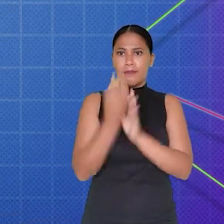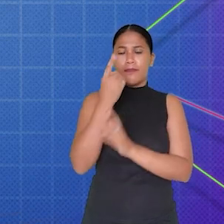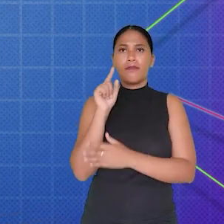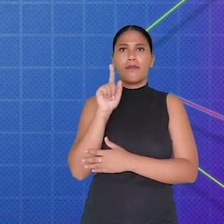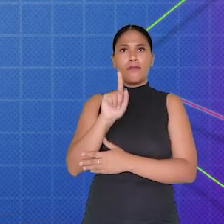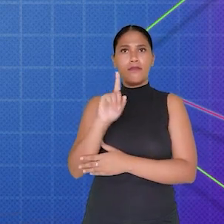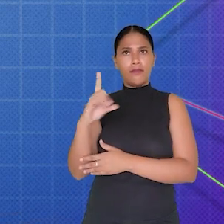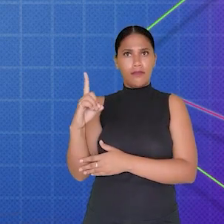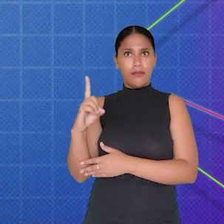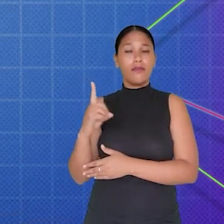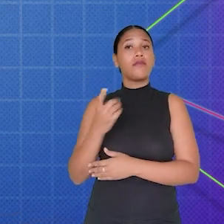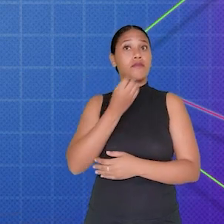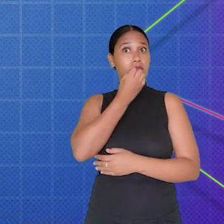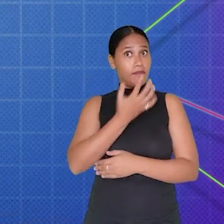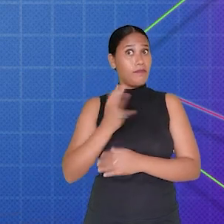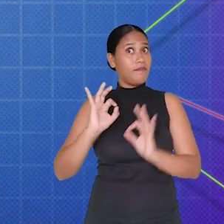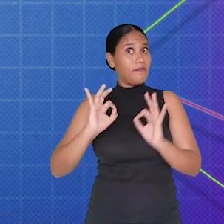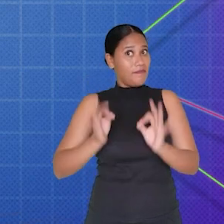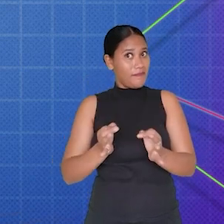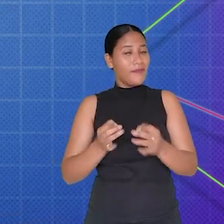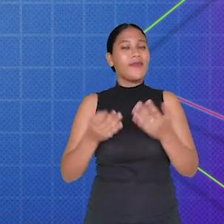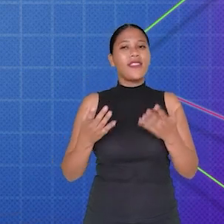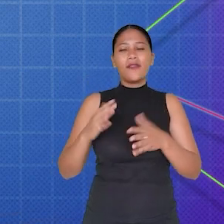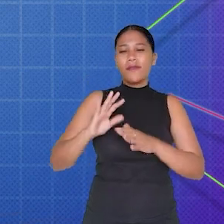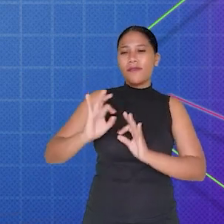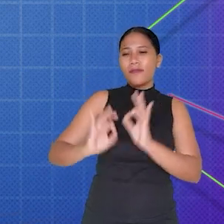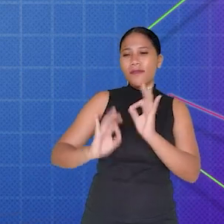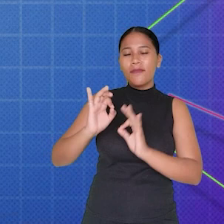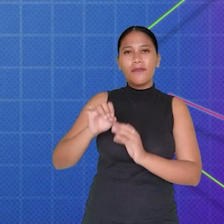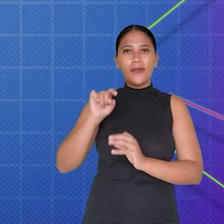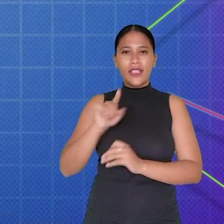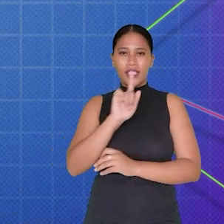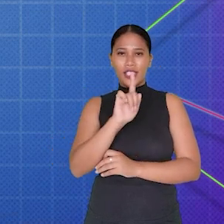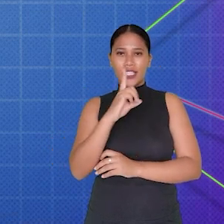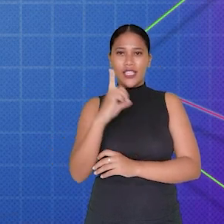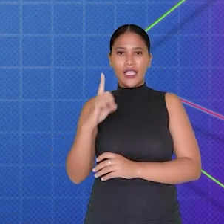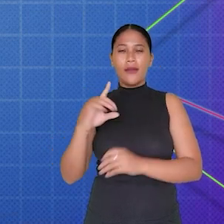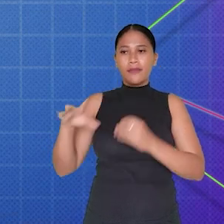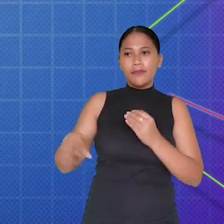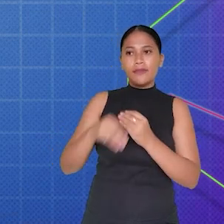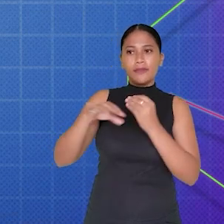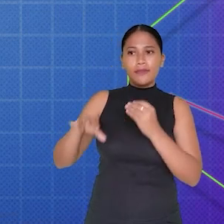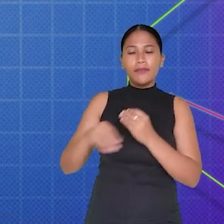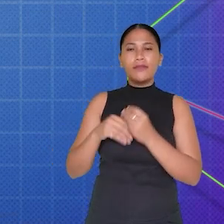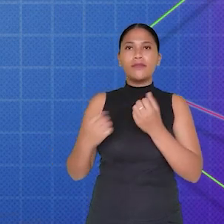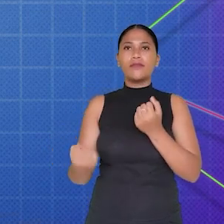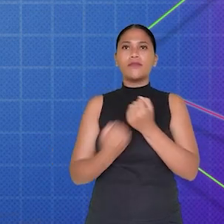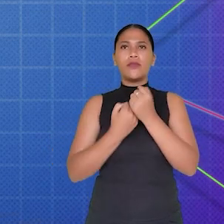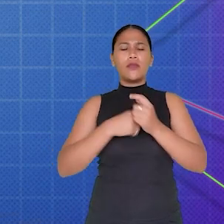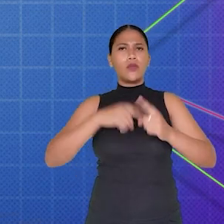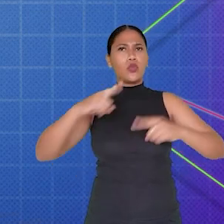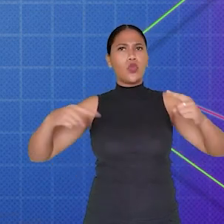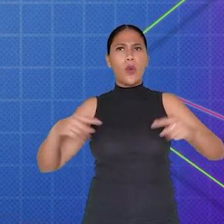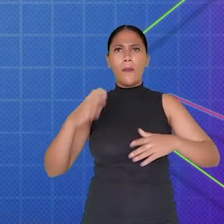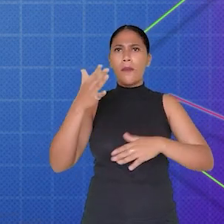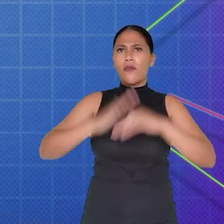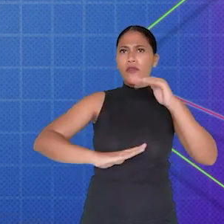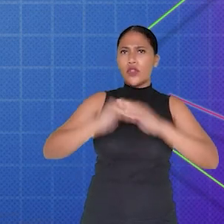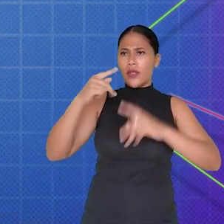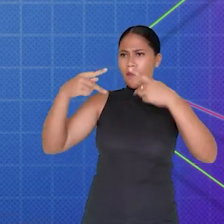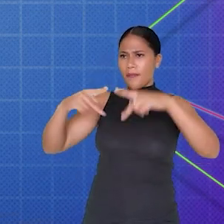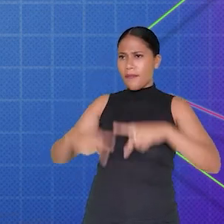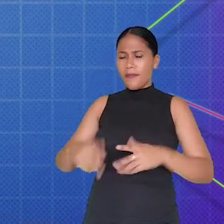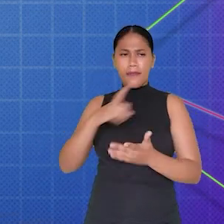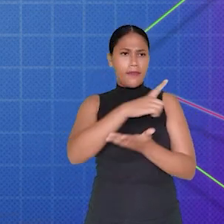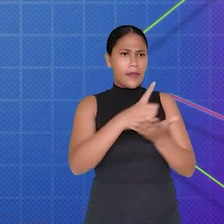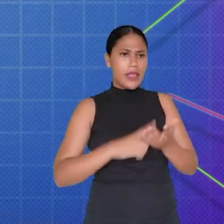fundamentais na criação de um Game Design Document. Bem sucedido, né? A elaboração de um GDD exige a colaboração de diferentes especialistas,